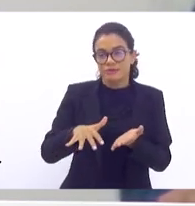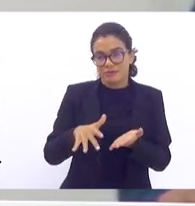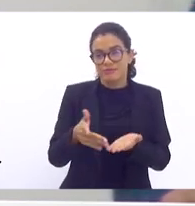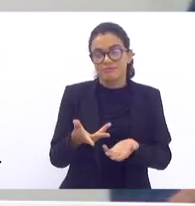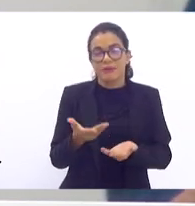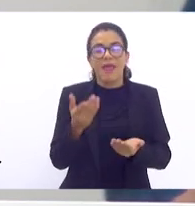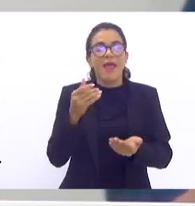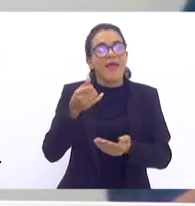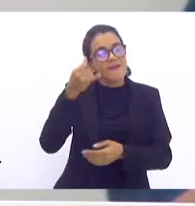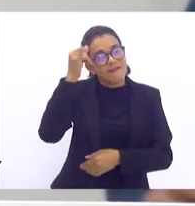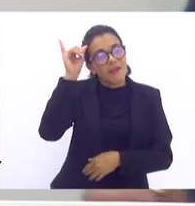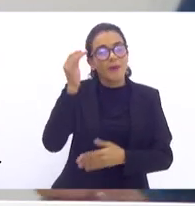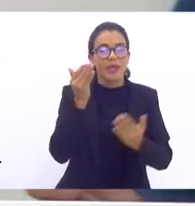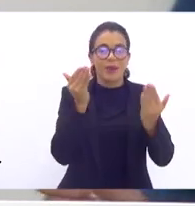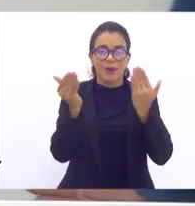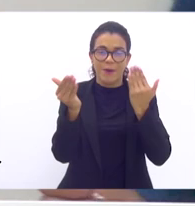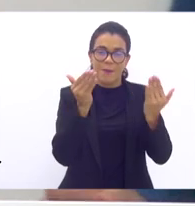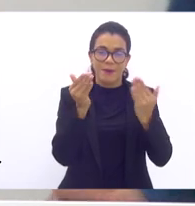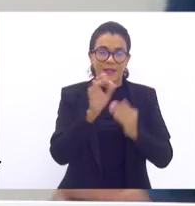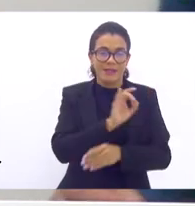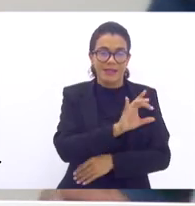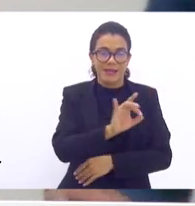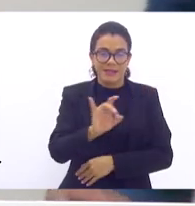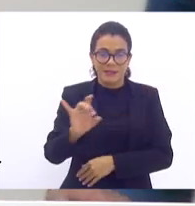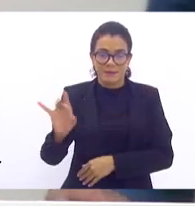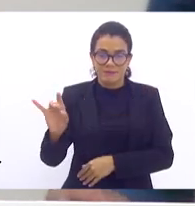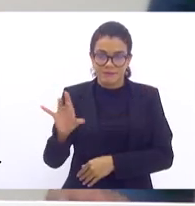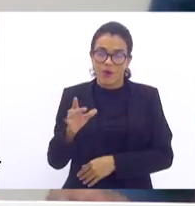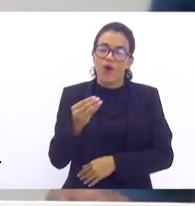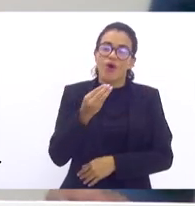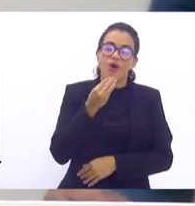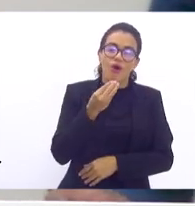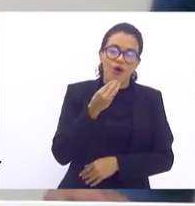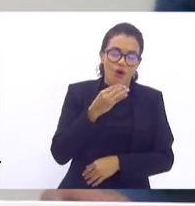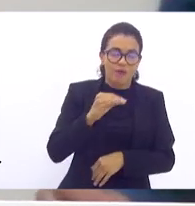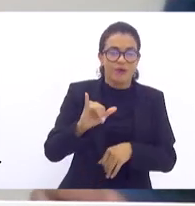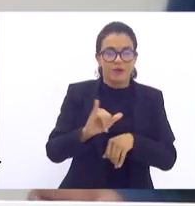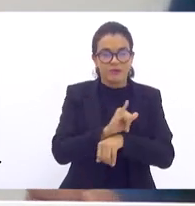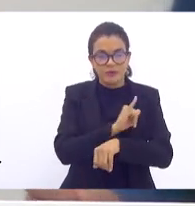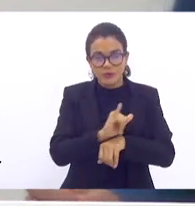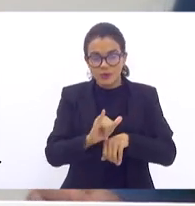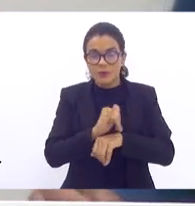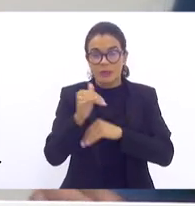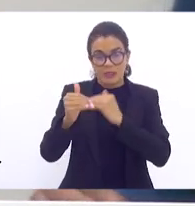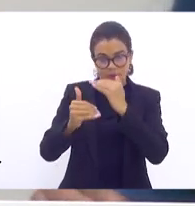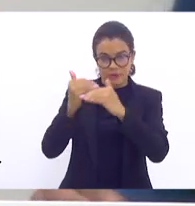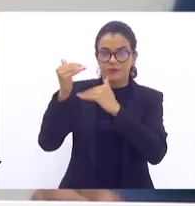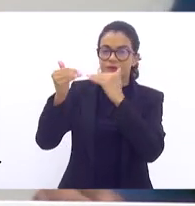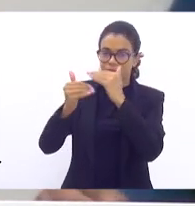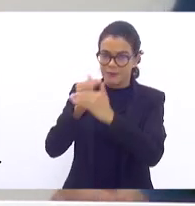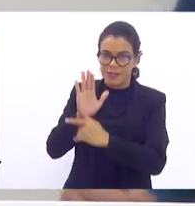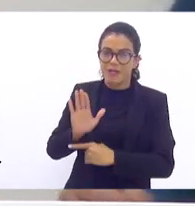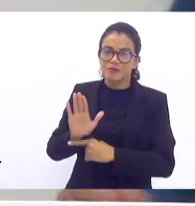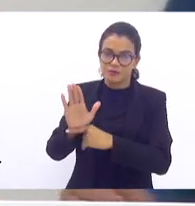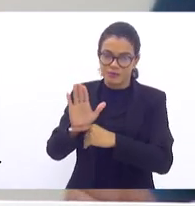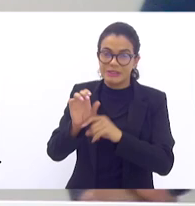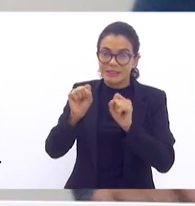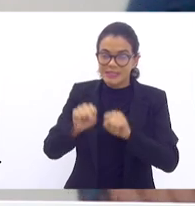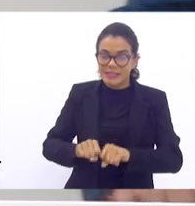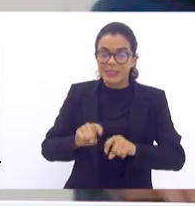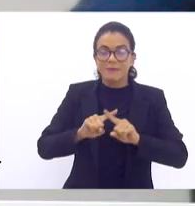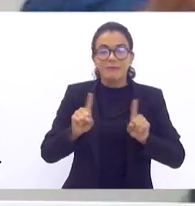vantagens comparativas de cada segmento alok em função da questão tributária óbvio que é um instrumento de desenvolvimento mas a gente tá num